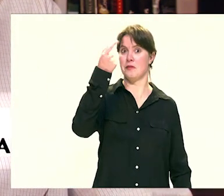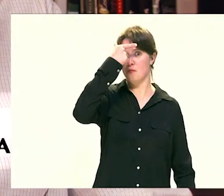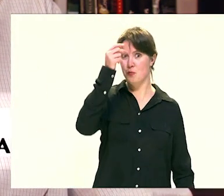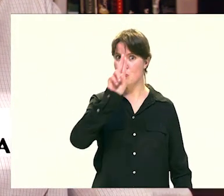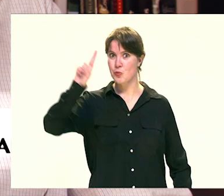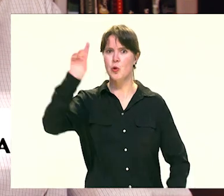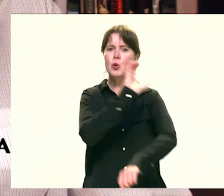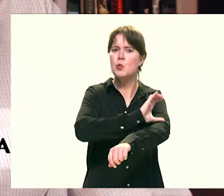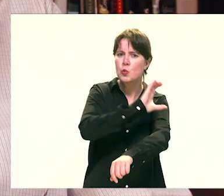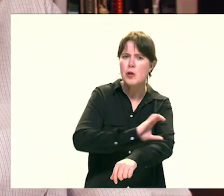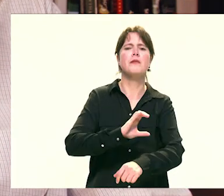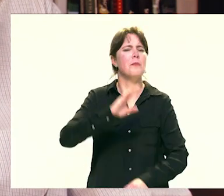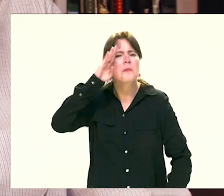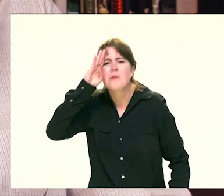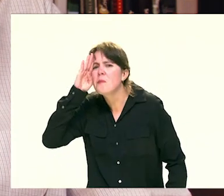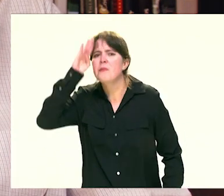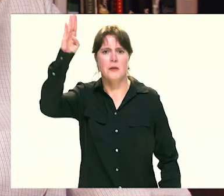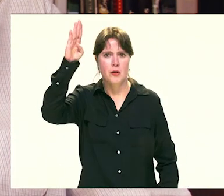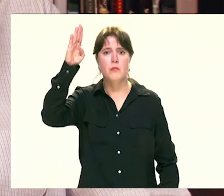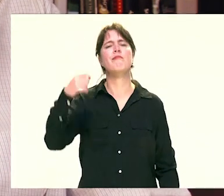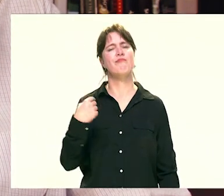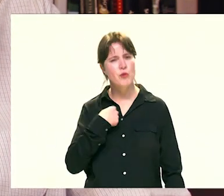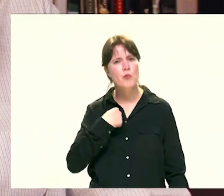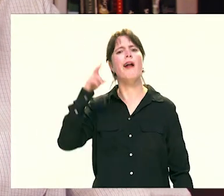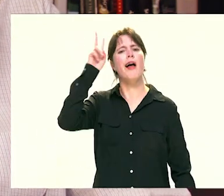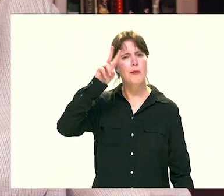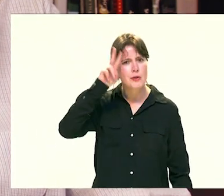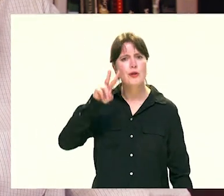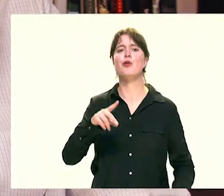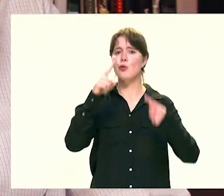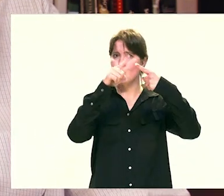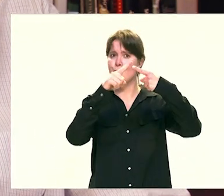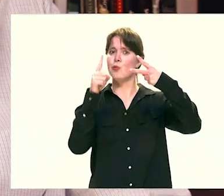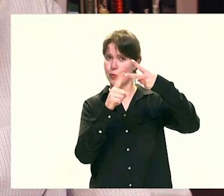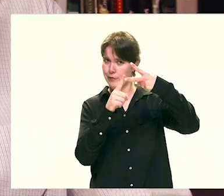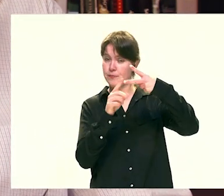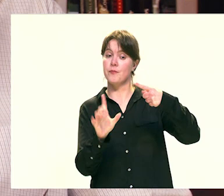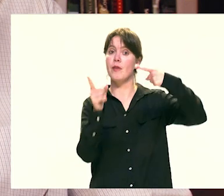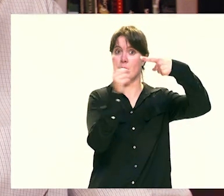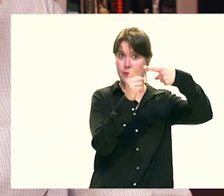cursos bastante pioneiros, e aí eu me lembro de dois cursos. Um curso é o curso de